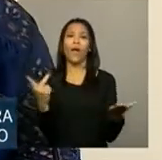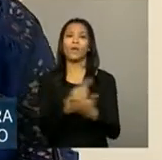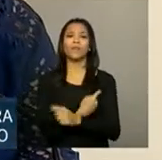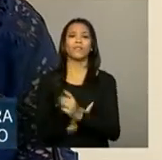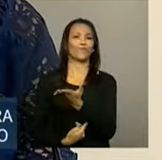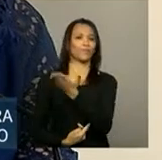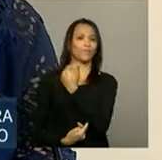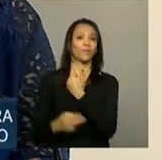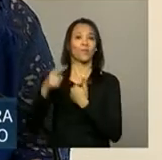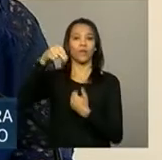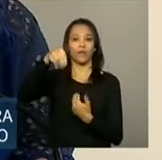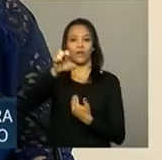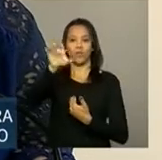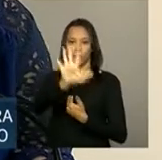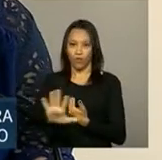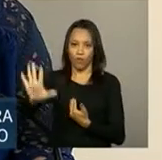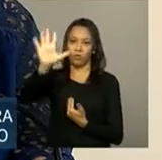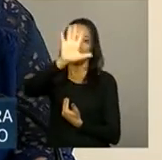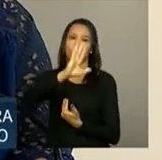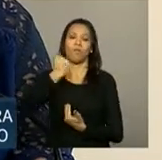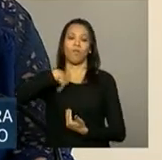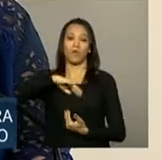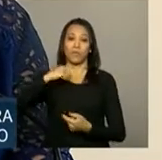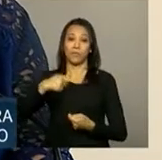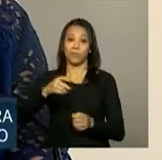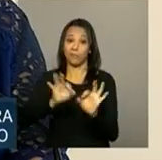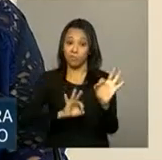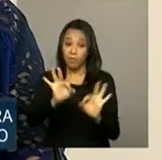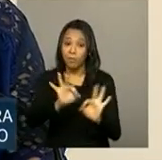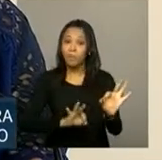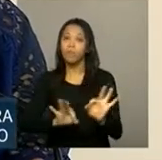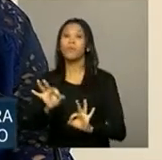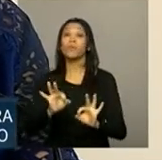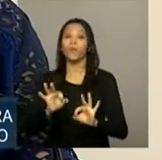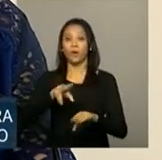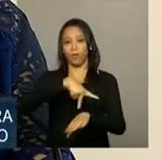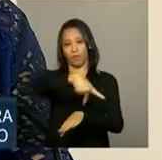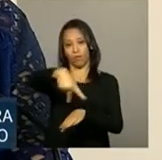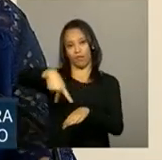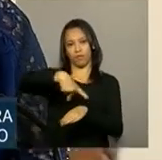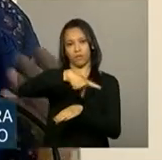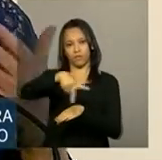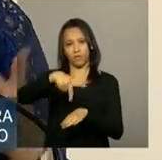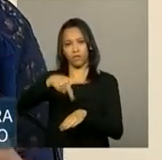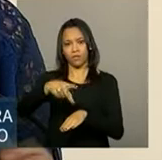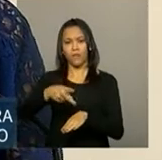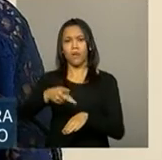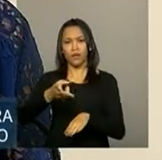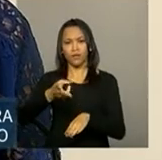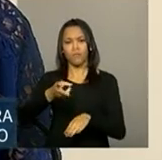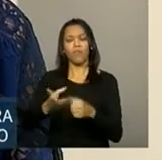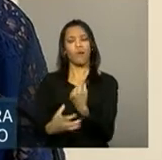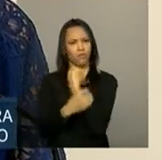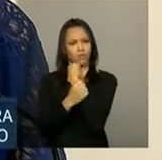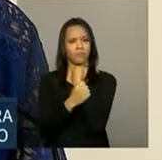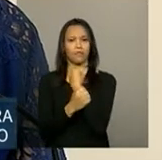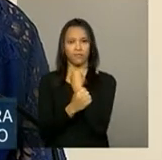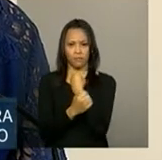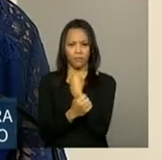nós temos de preparar o país para garantir uma